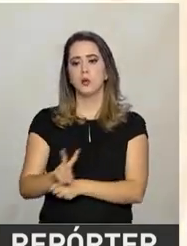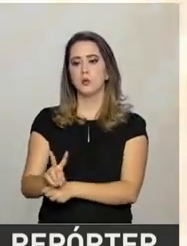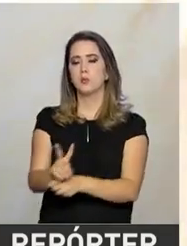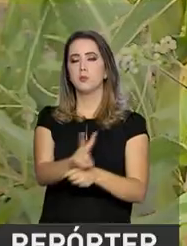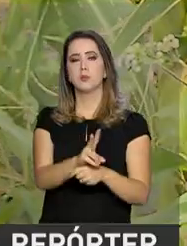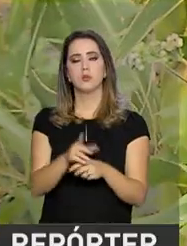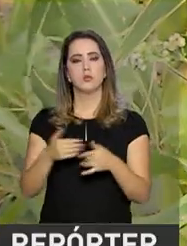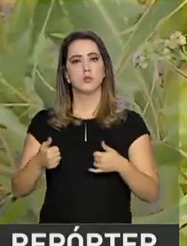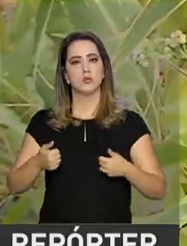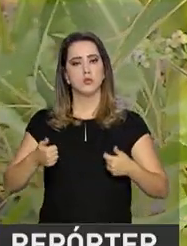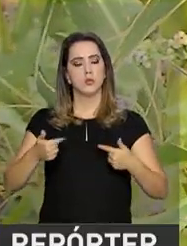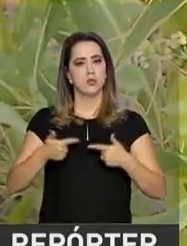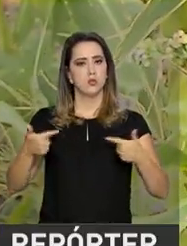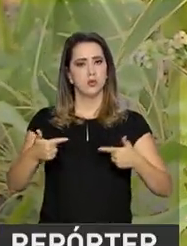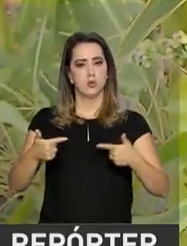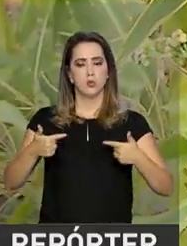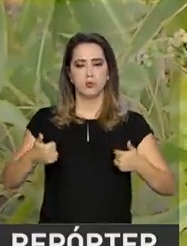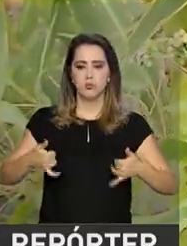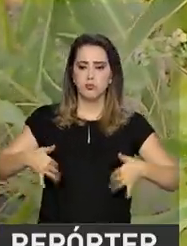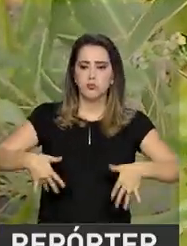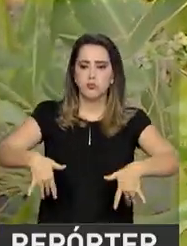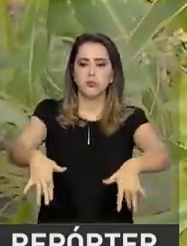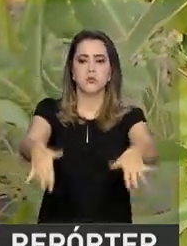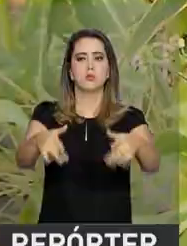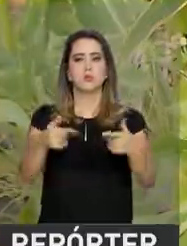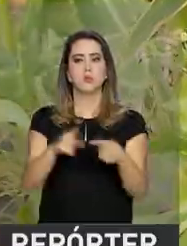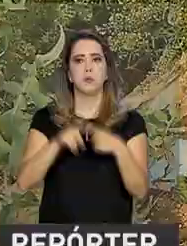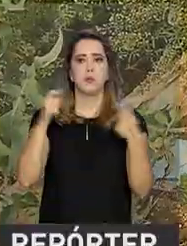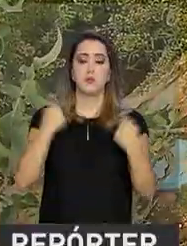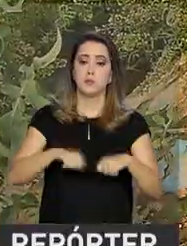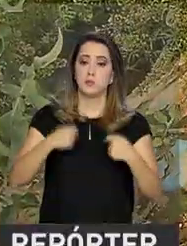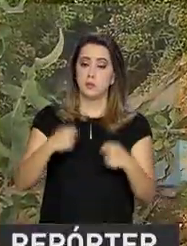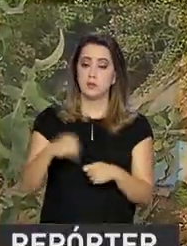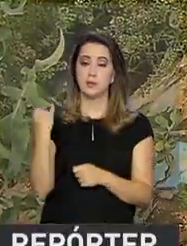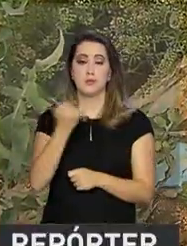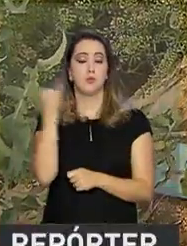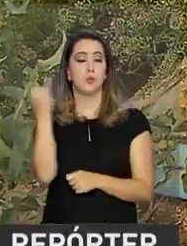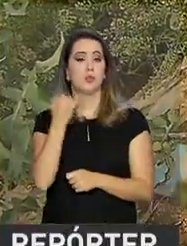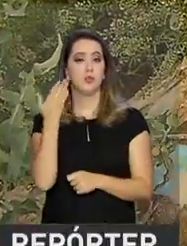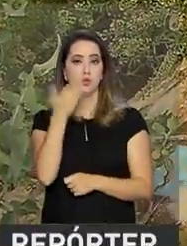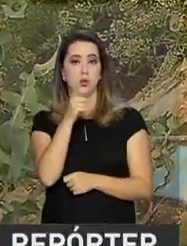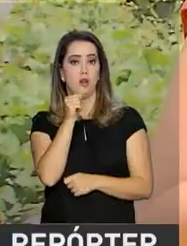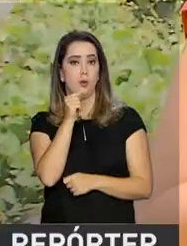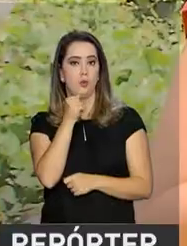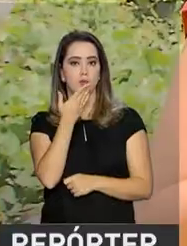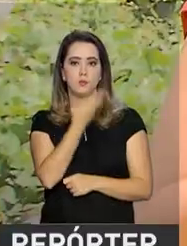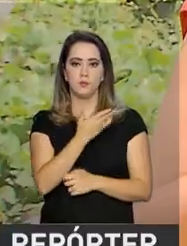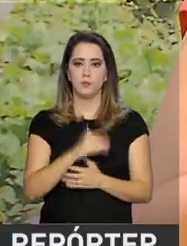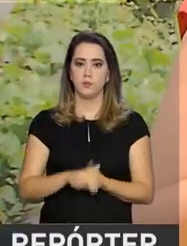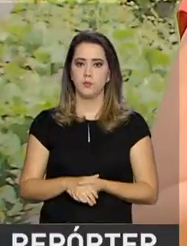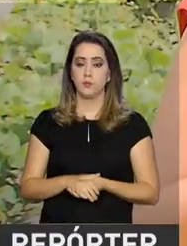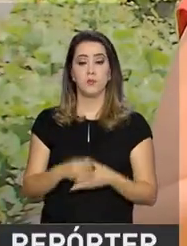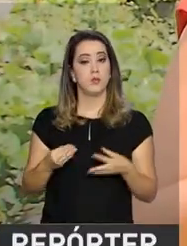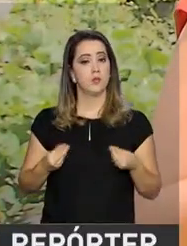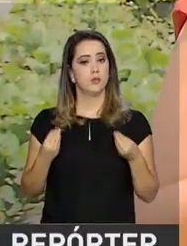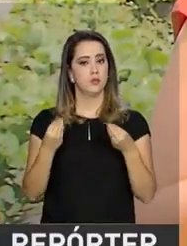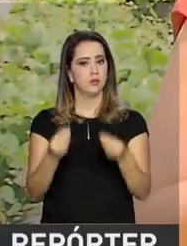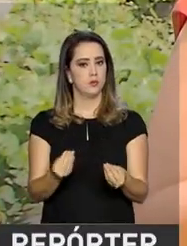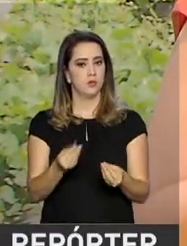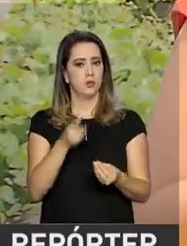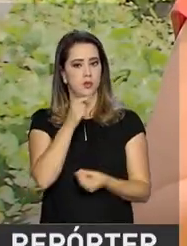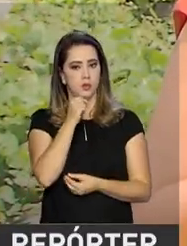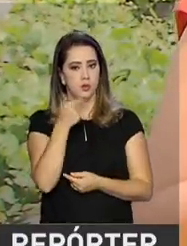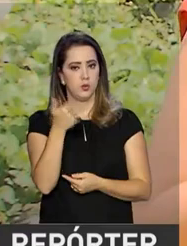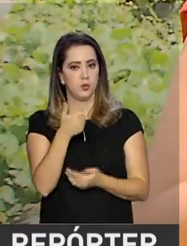trabalho mas nada disso funciona se não houver um bem essencial à água e para garantir que não há desperdício